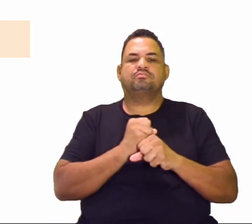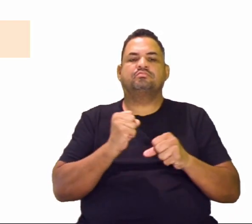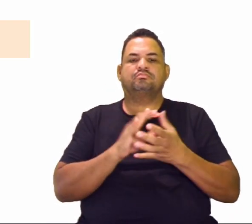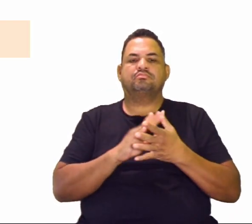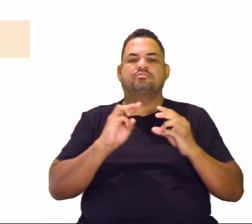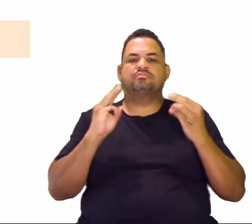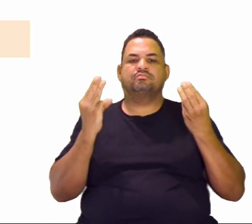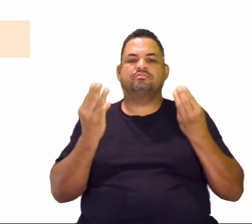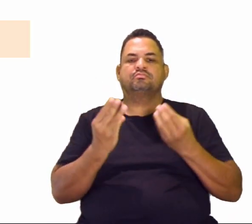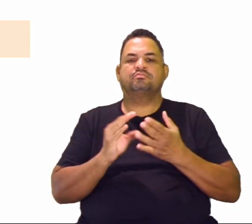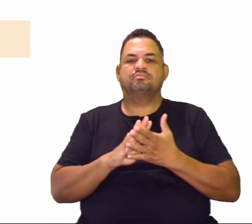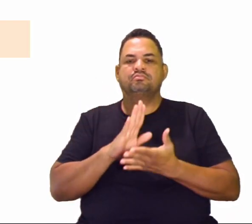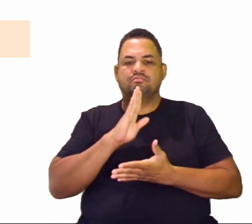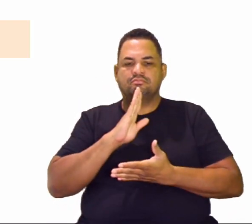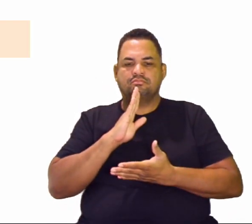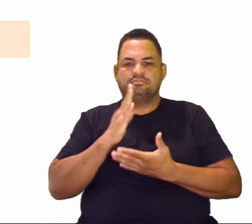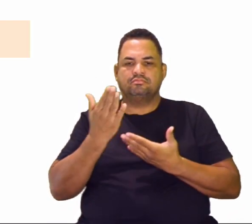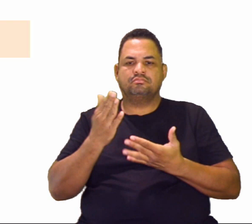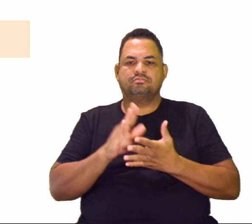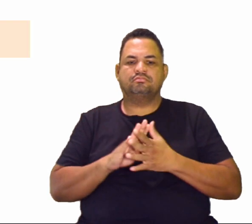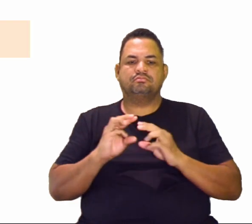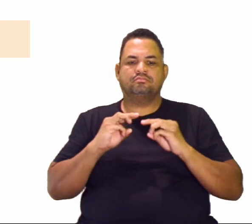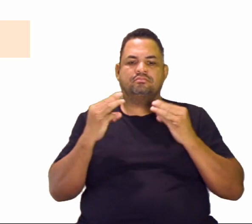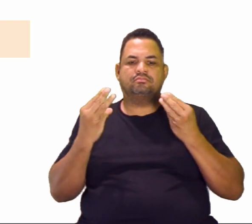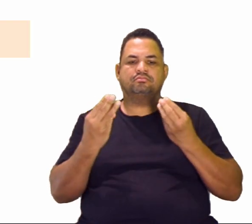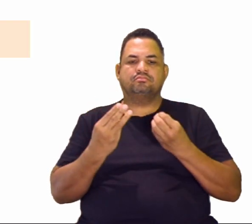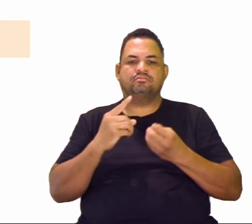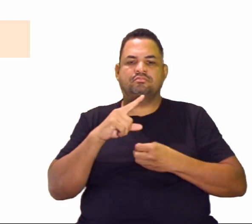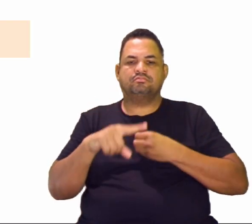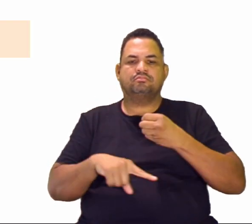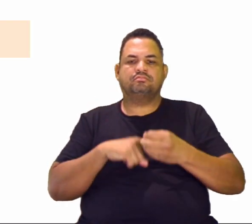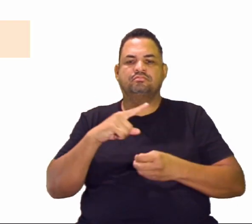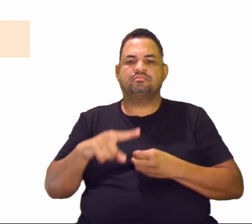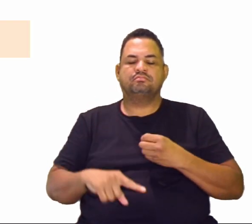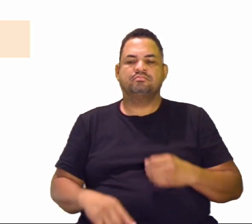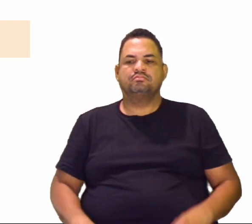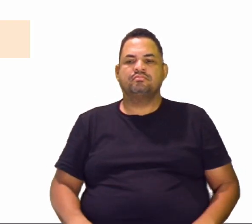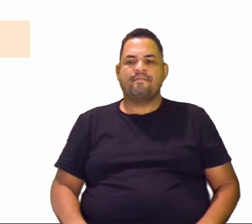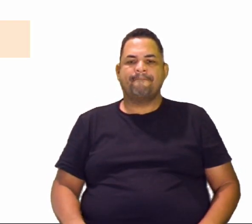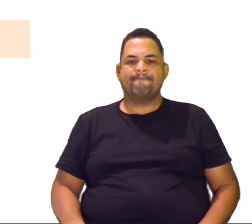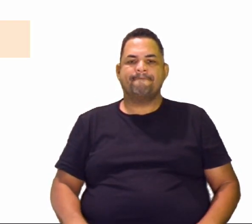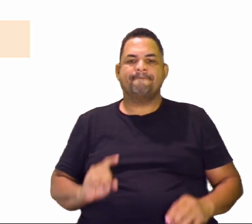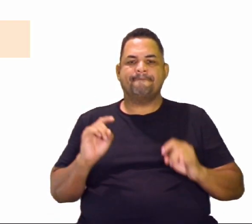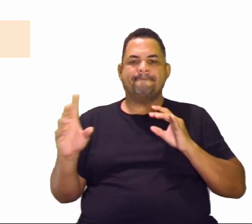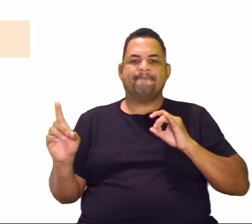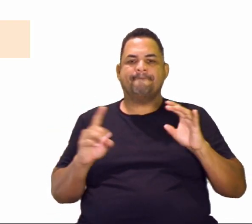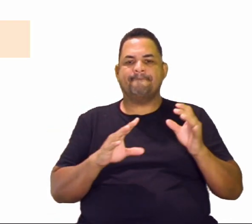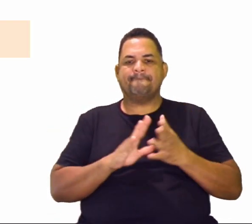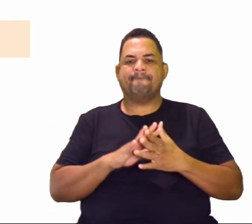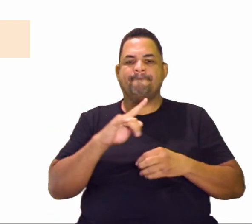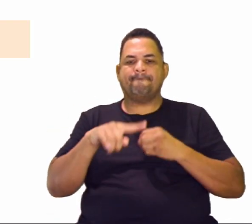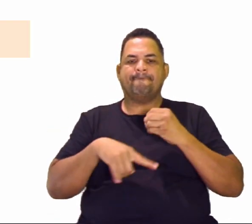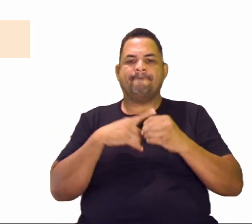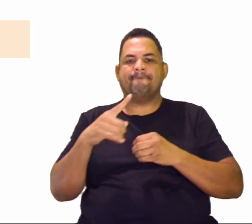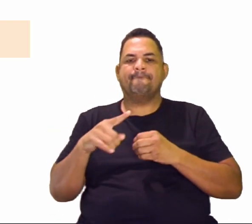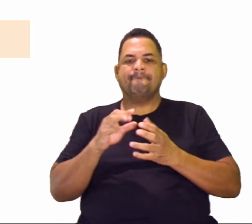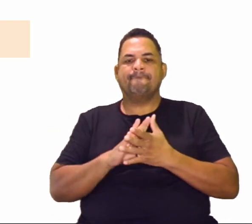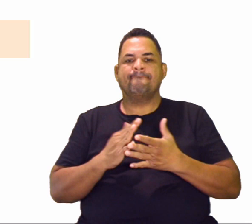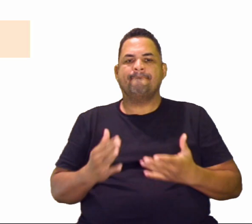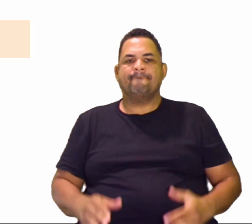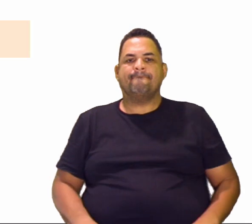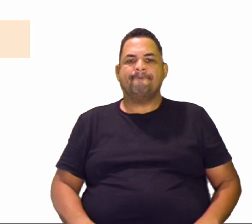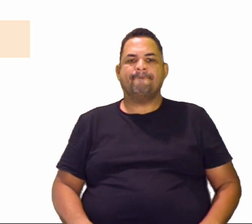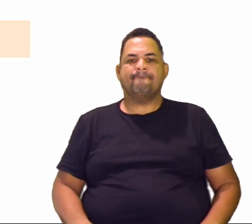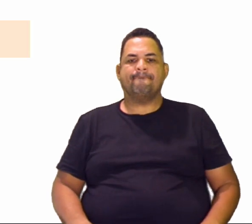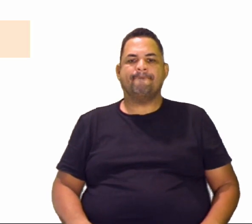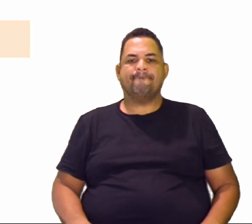das substâncias, conhecendo-se as massas atômicas, ou seja, as massas molar de cada átomo que compõe